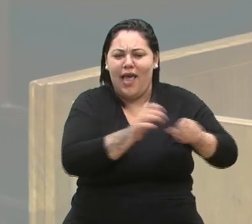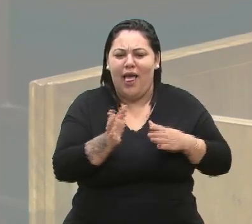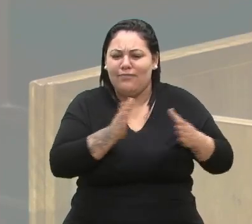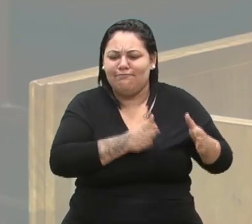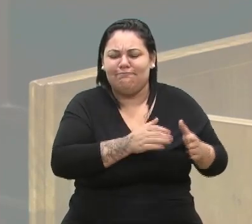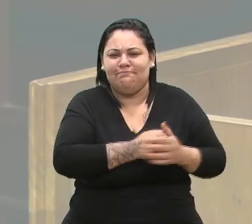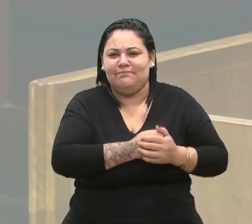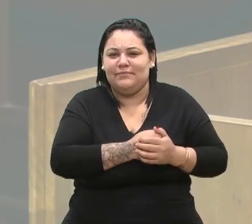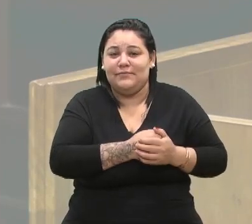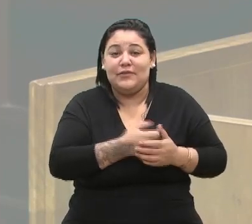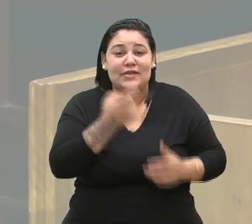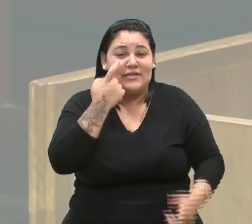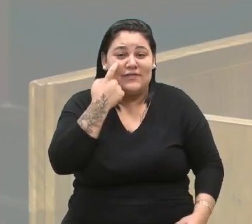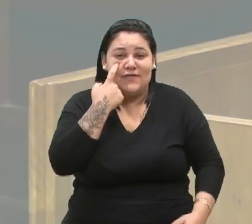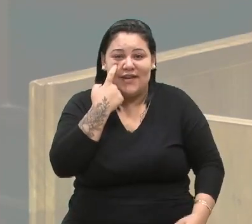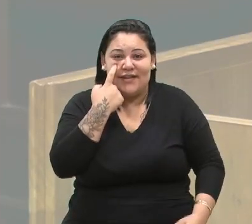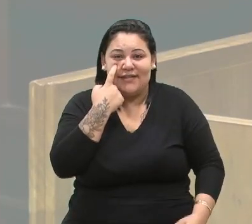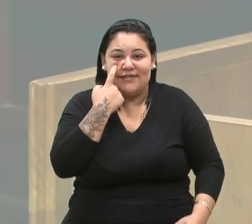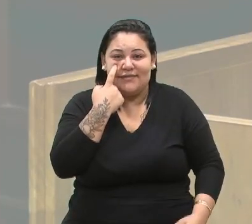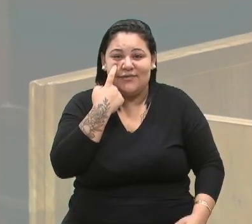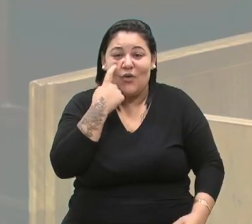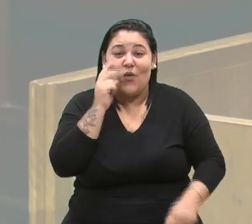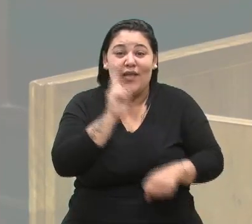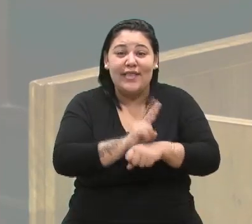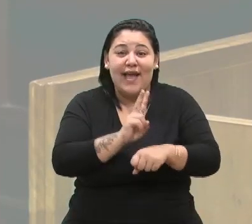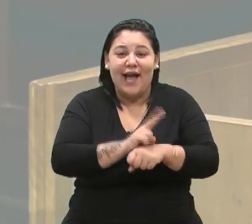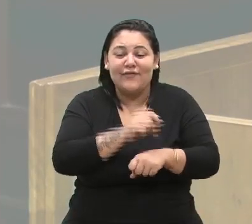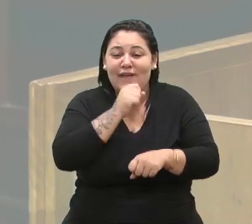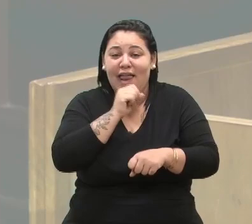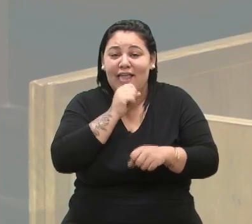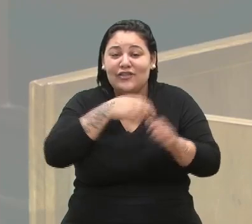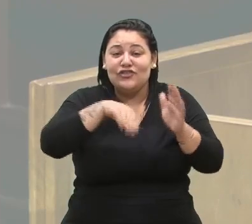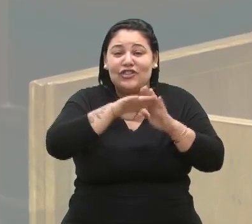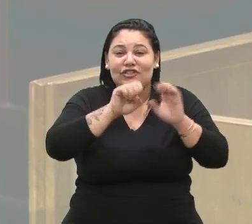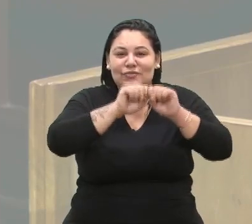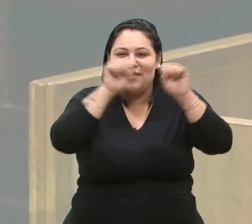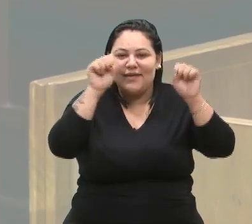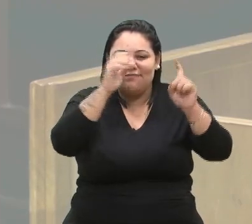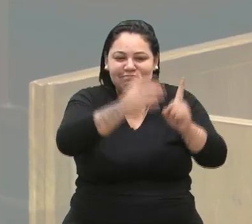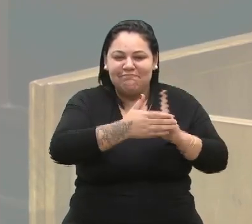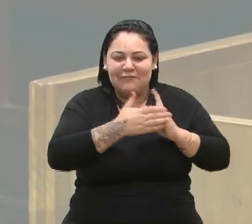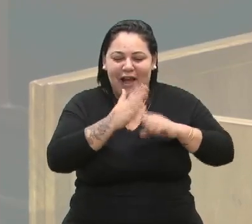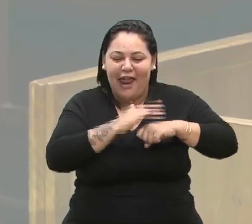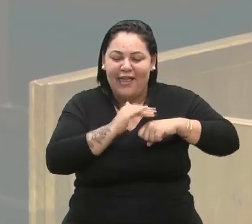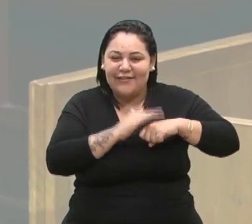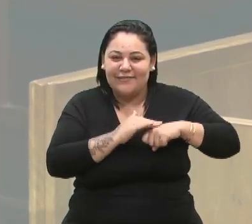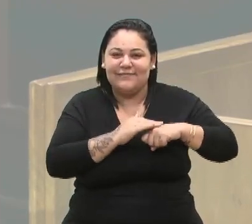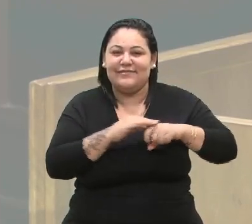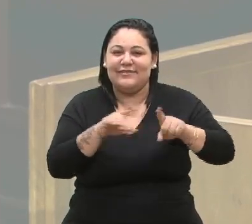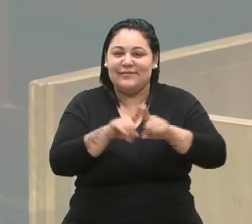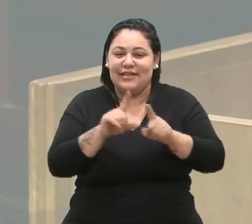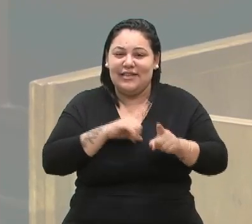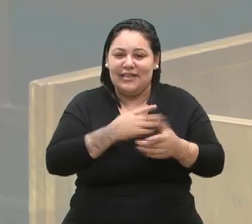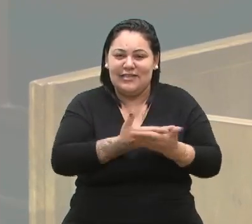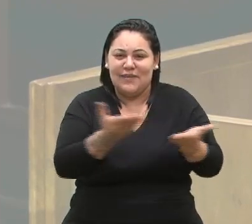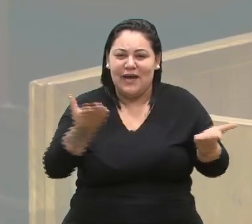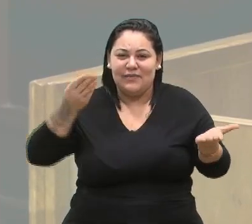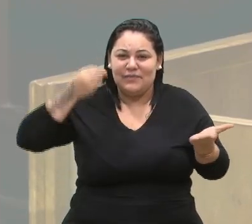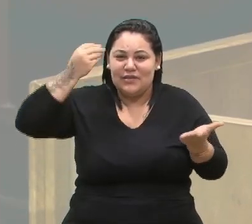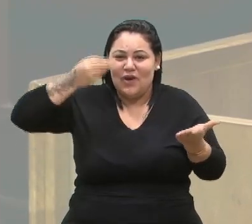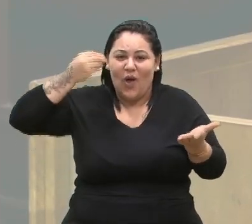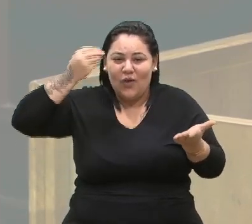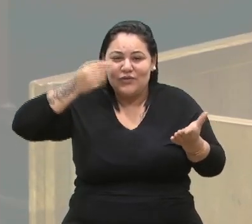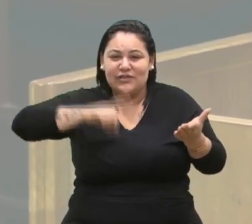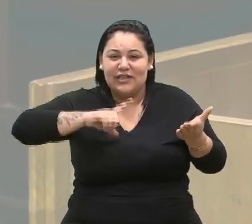que chega de manhã, é acolhido, é recebido, tem espaço, tem psicólogo, tem